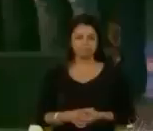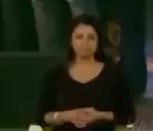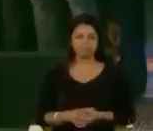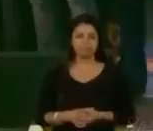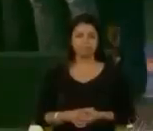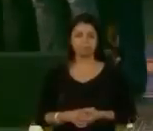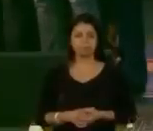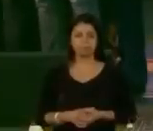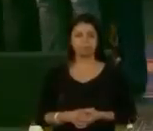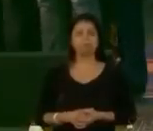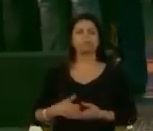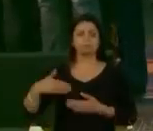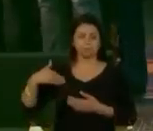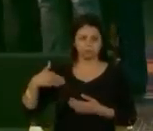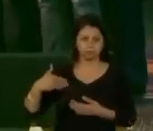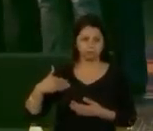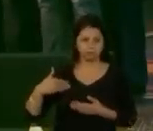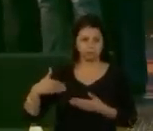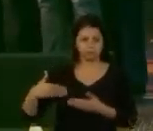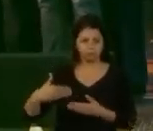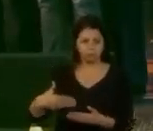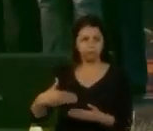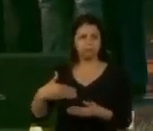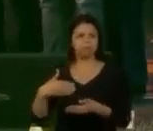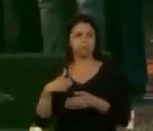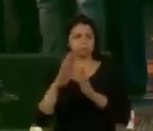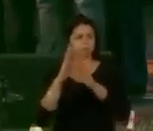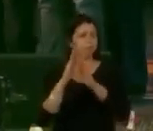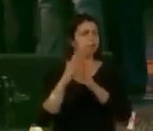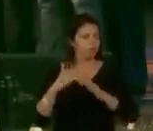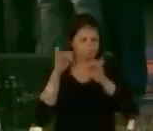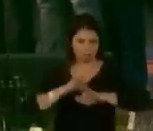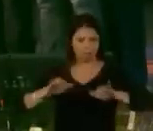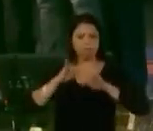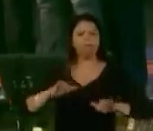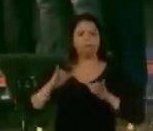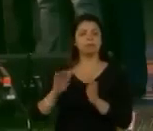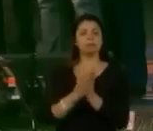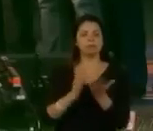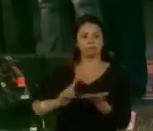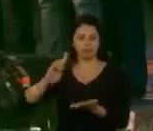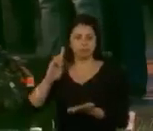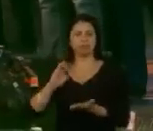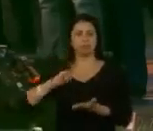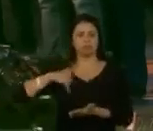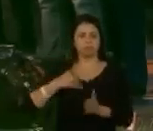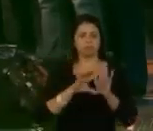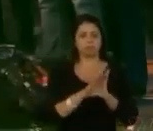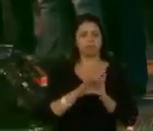Durante toda a minha campanha, falei de João 8:32. A verdade